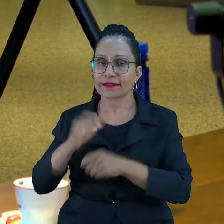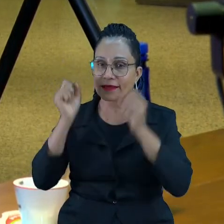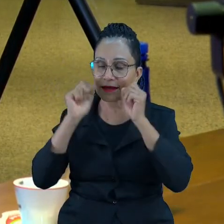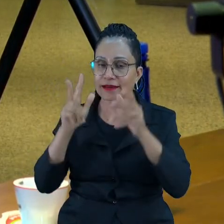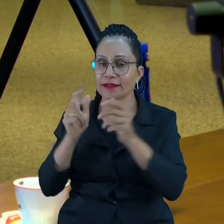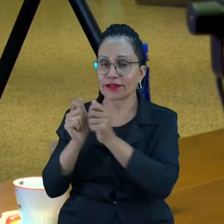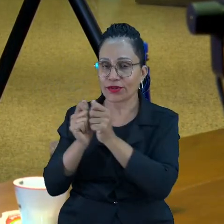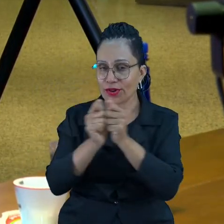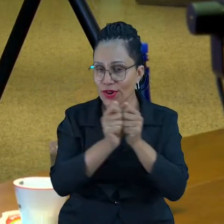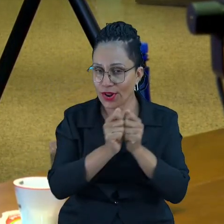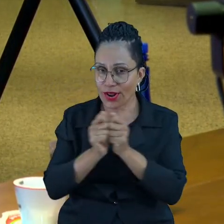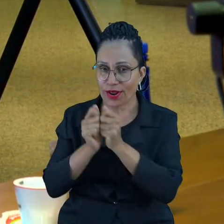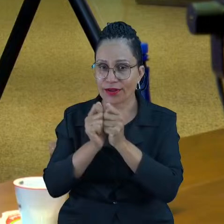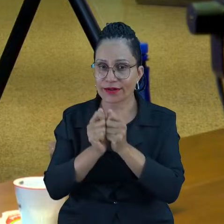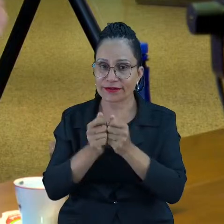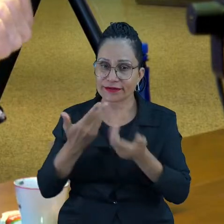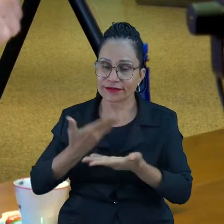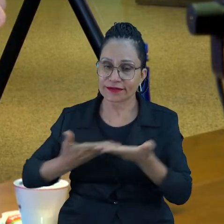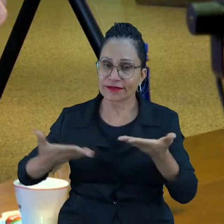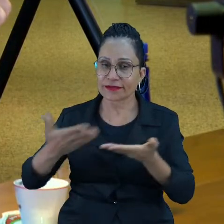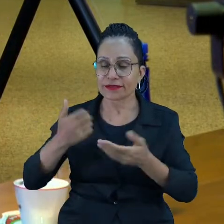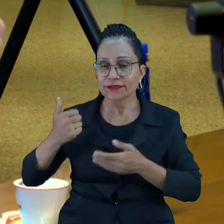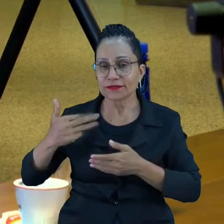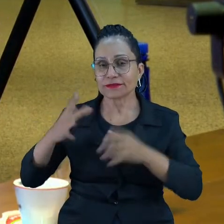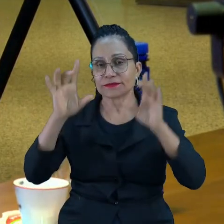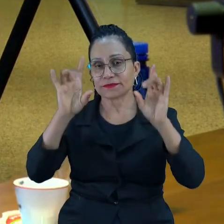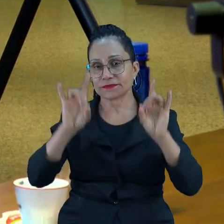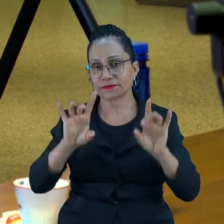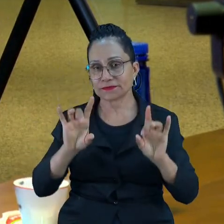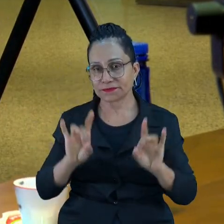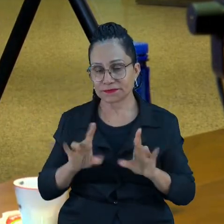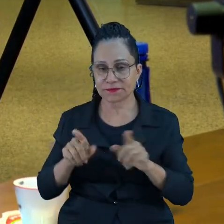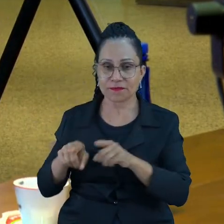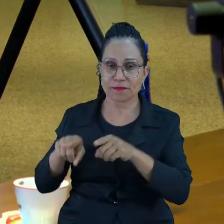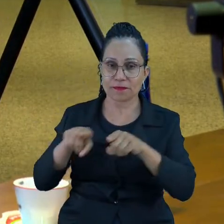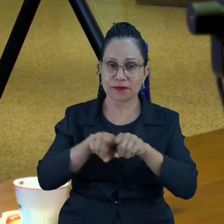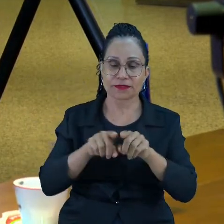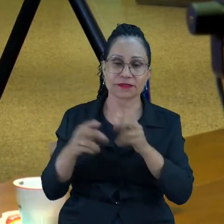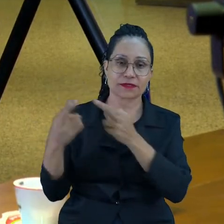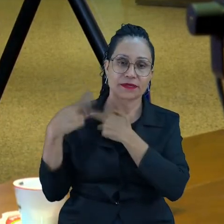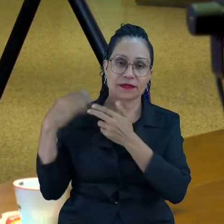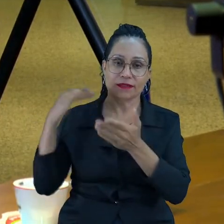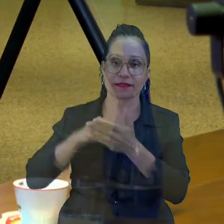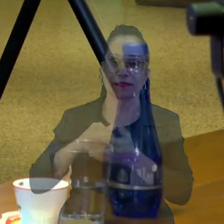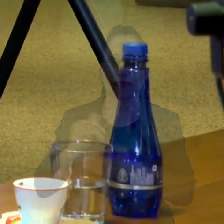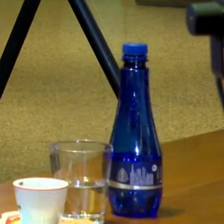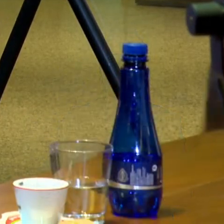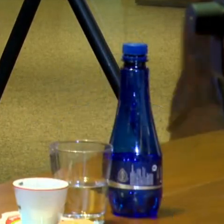acompanhe. E essa é a nossa série especial Parceria Responsável. Até amanhã.